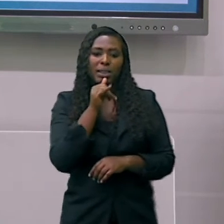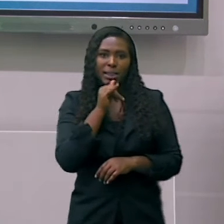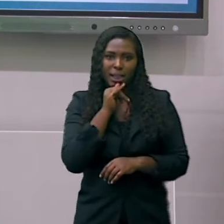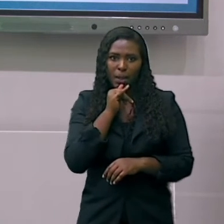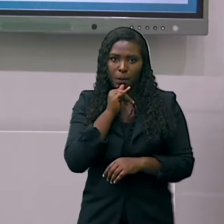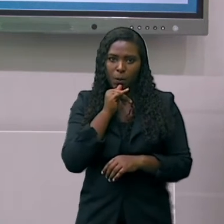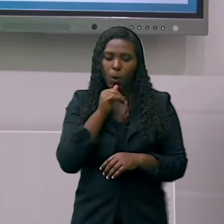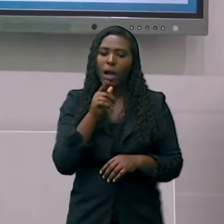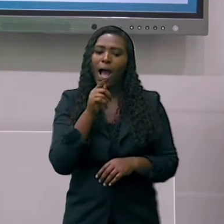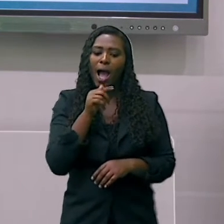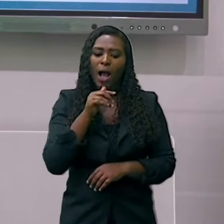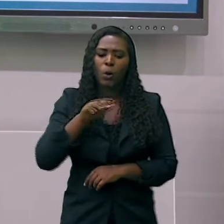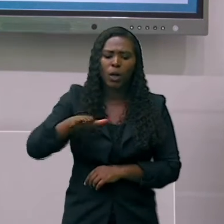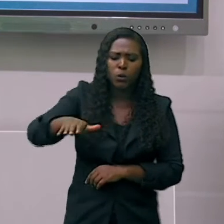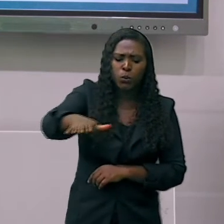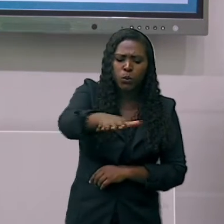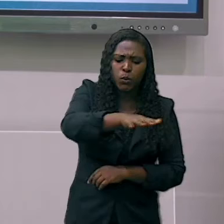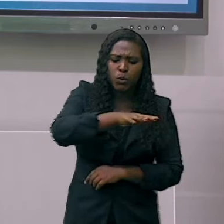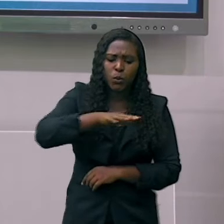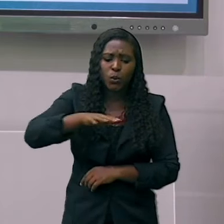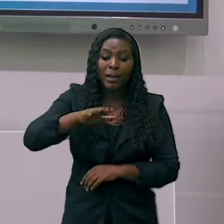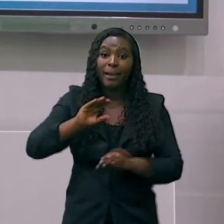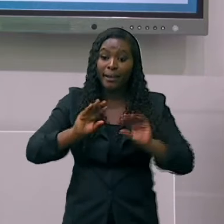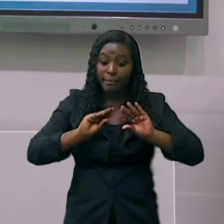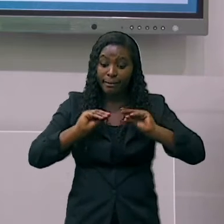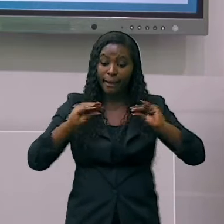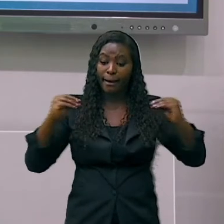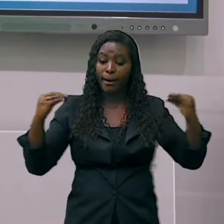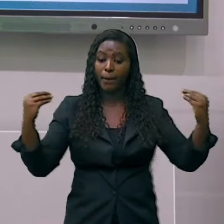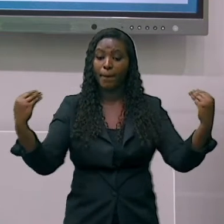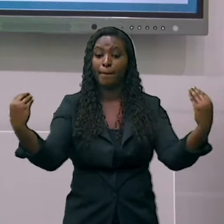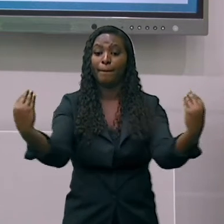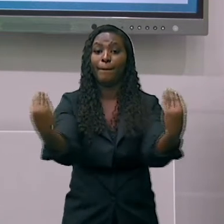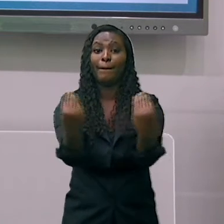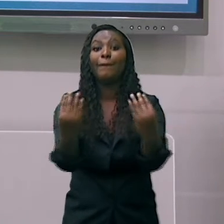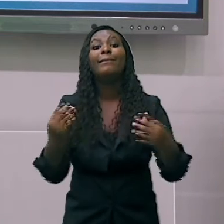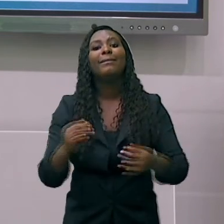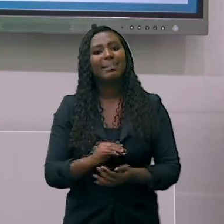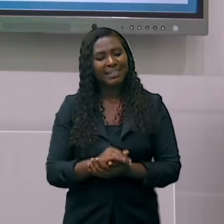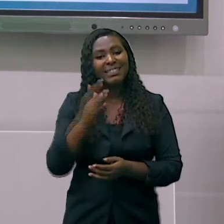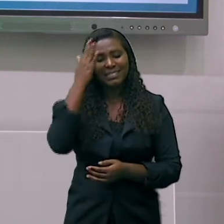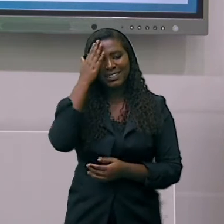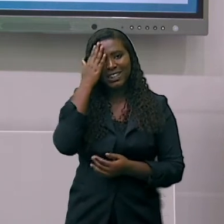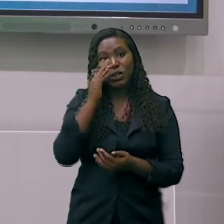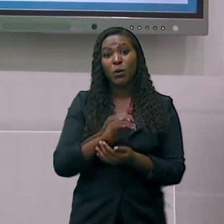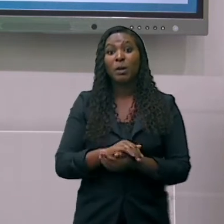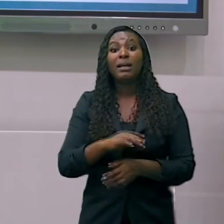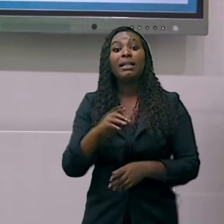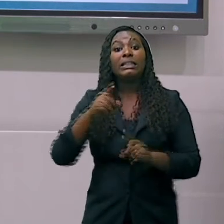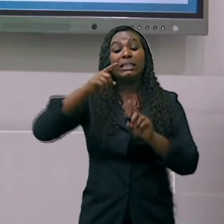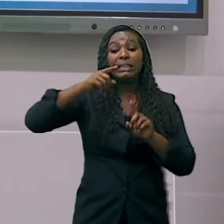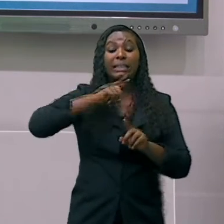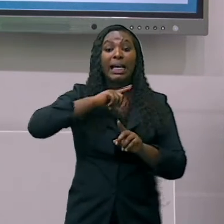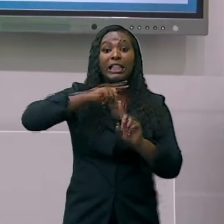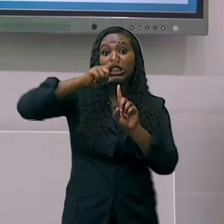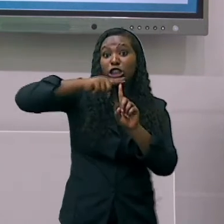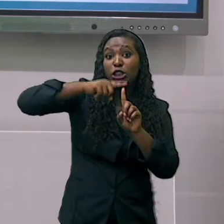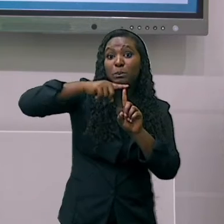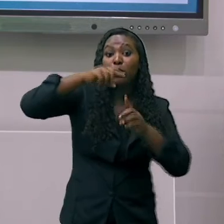aí podemos identificar 3 tipos de mares. E eles